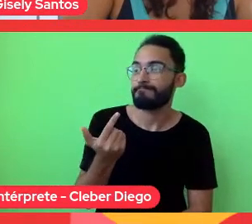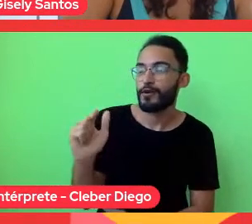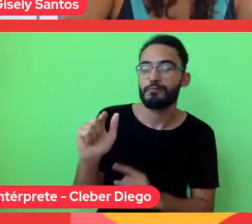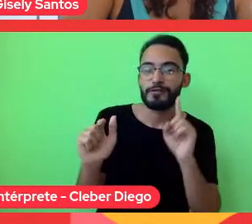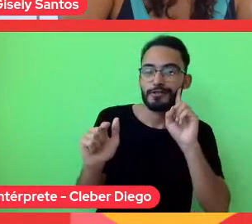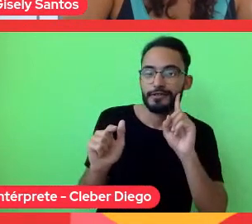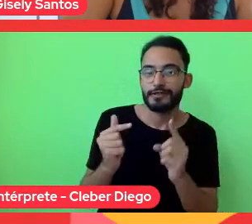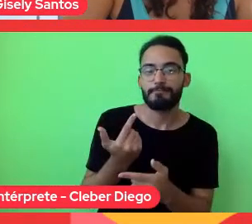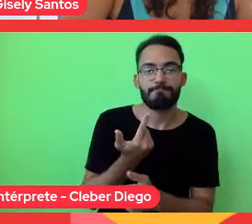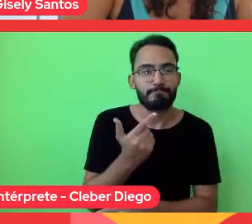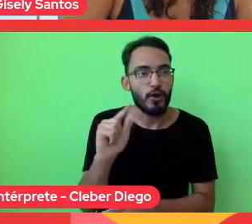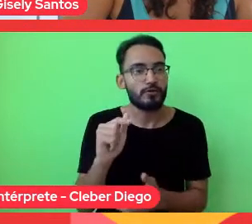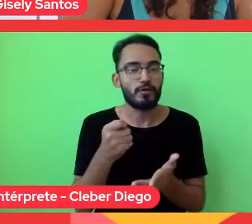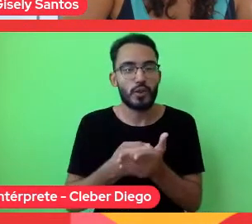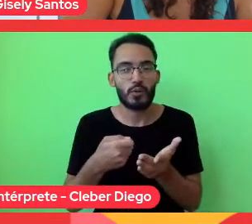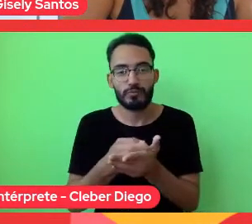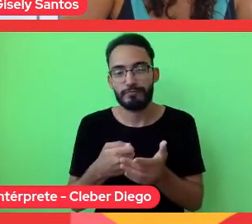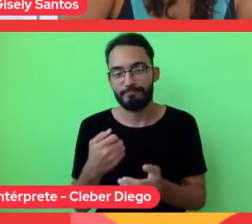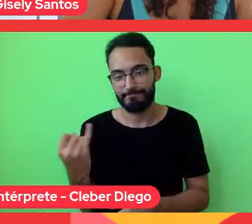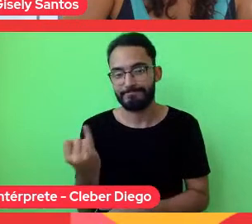próximas lutas.